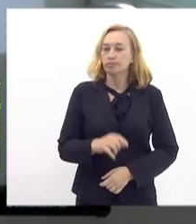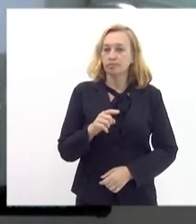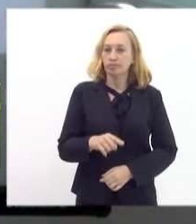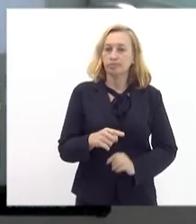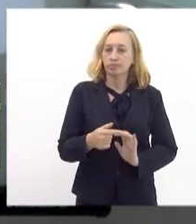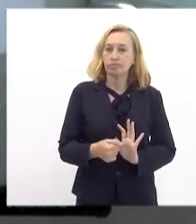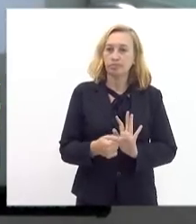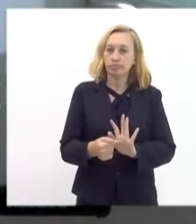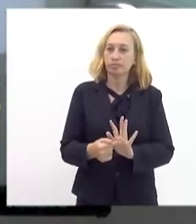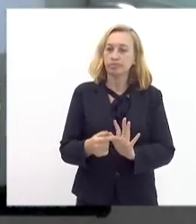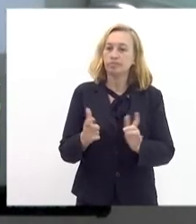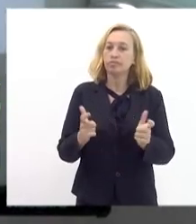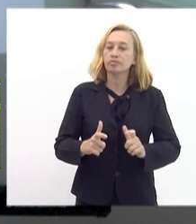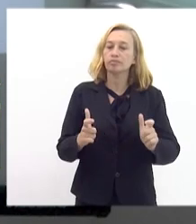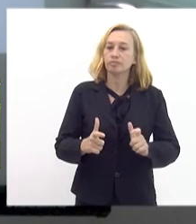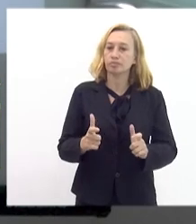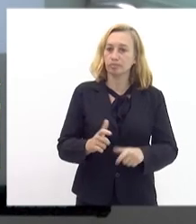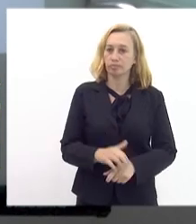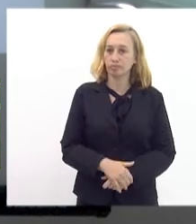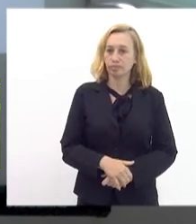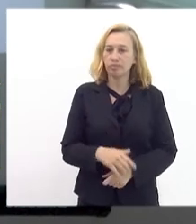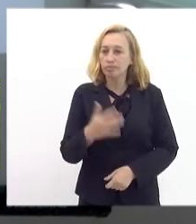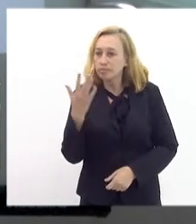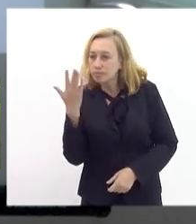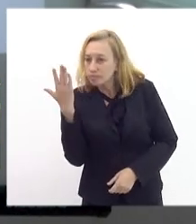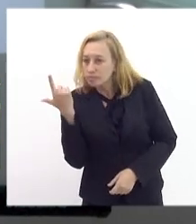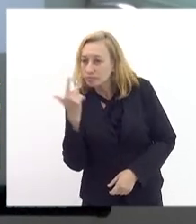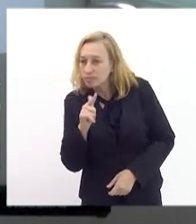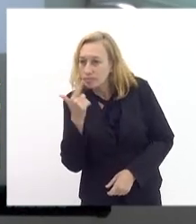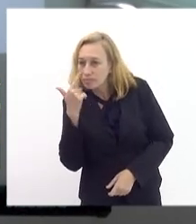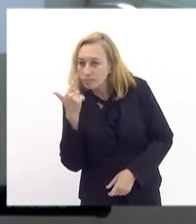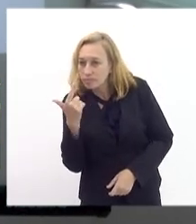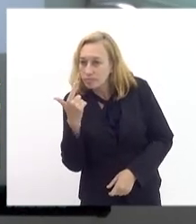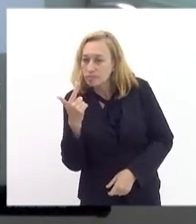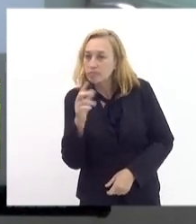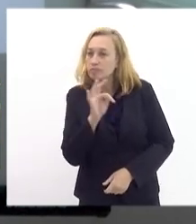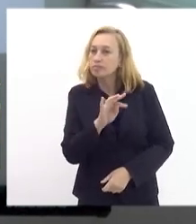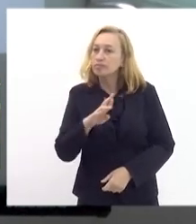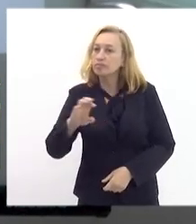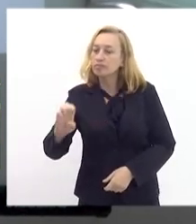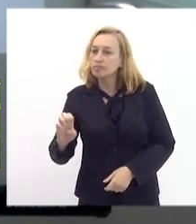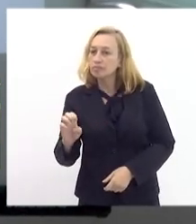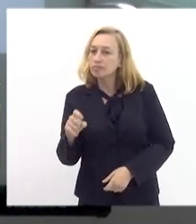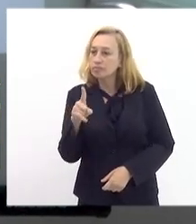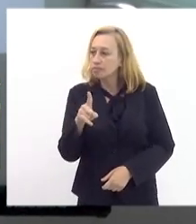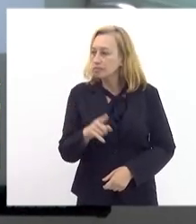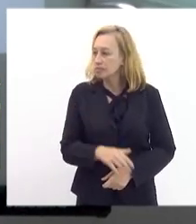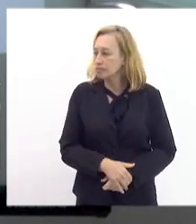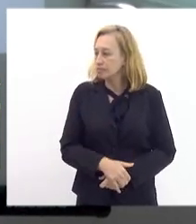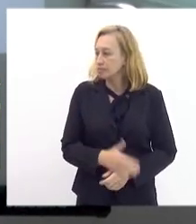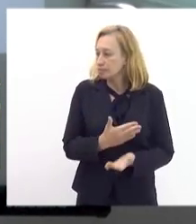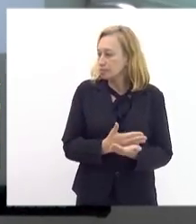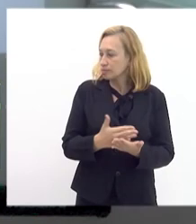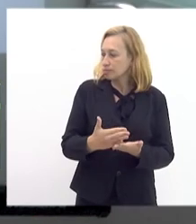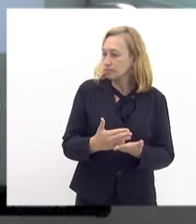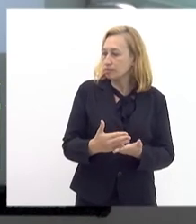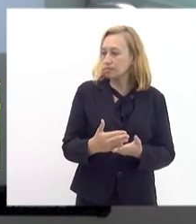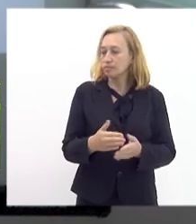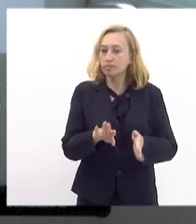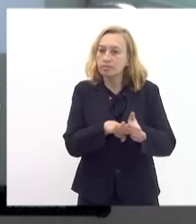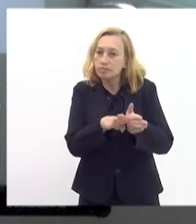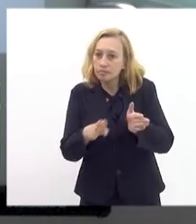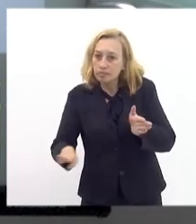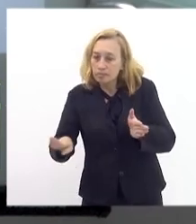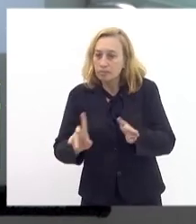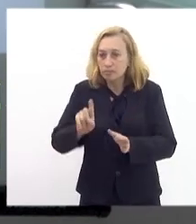De onde nós estamos Então se todos conseguem ver ali as torres de transmissão é que começa na parte do mar